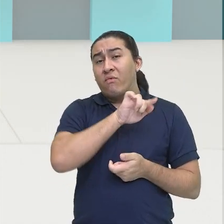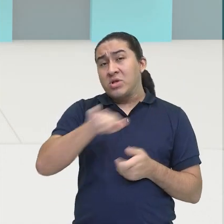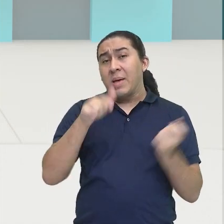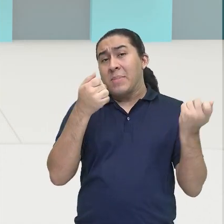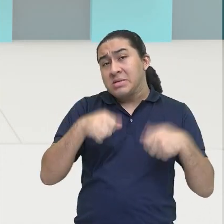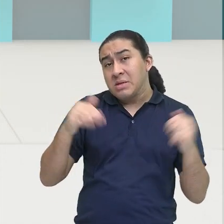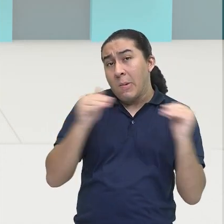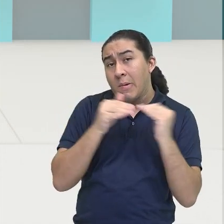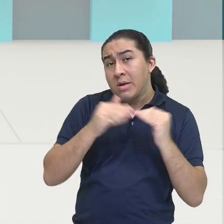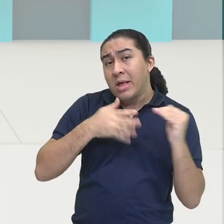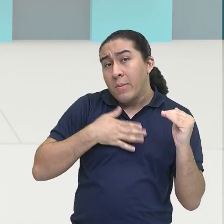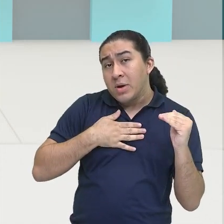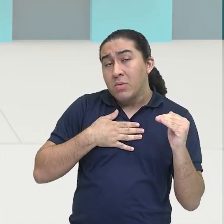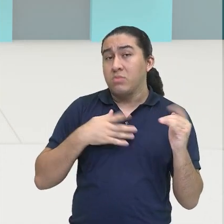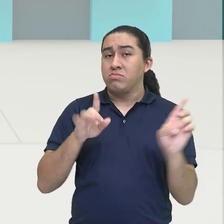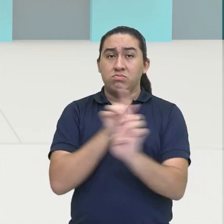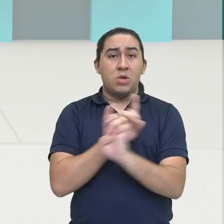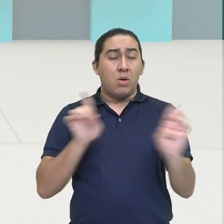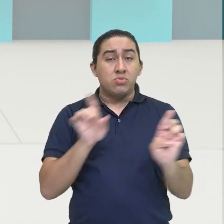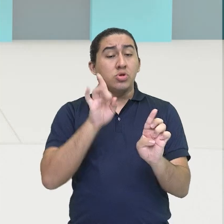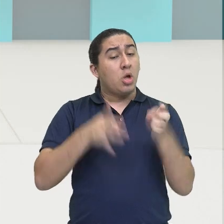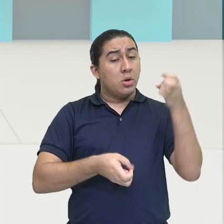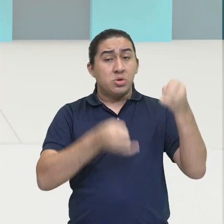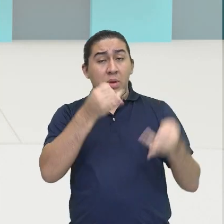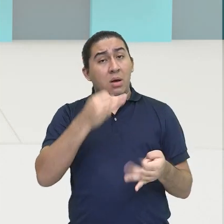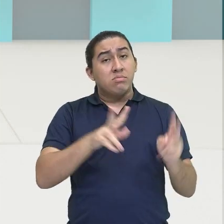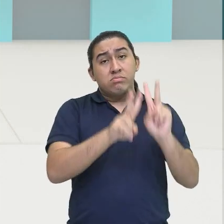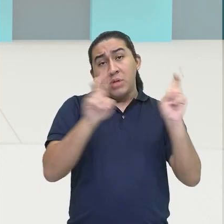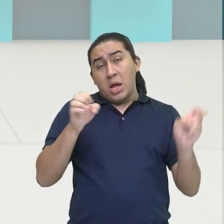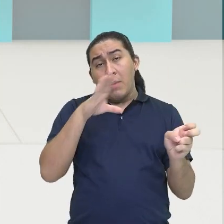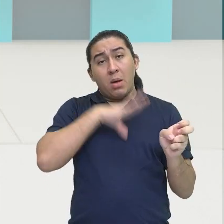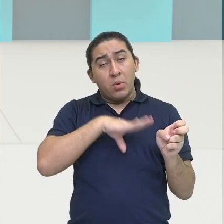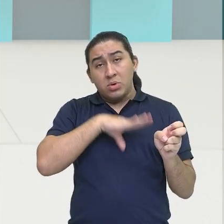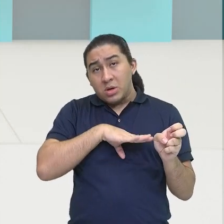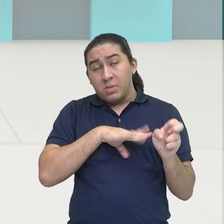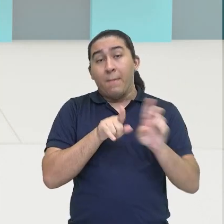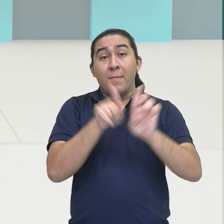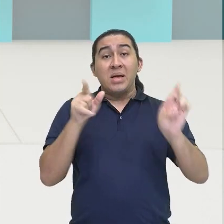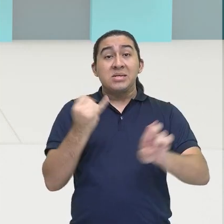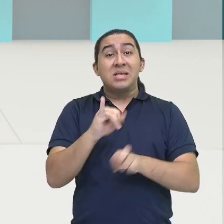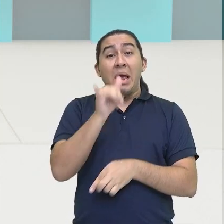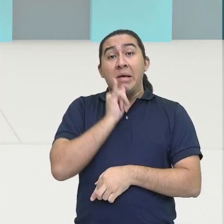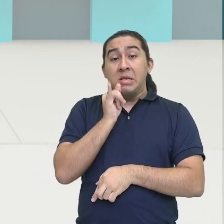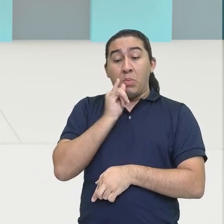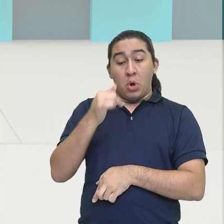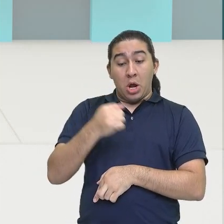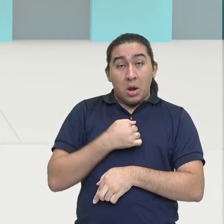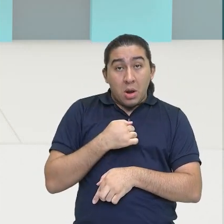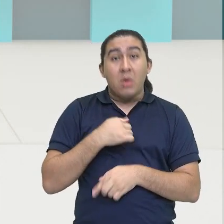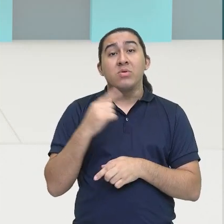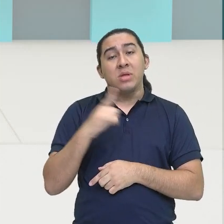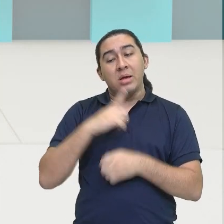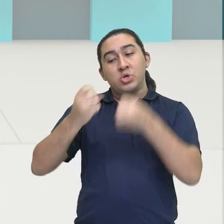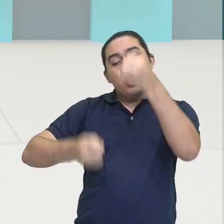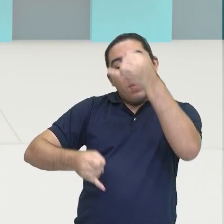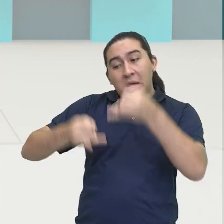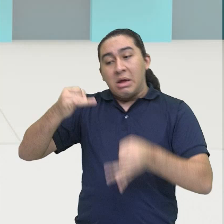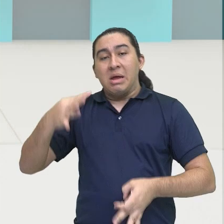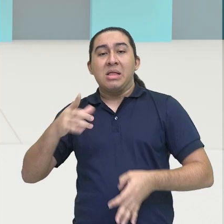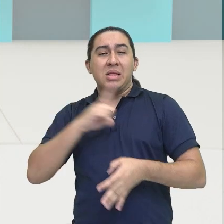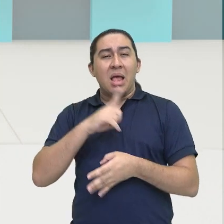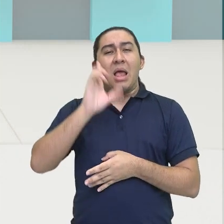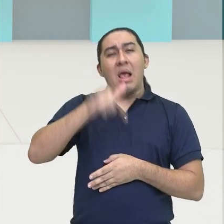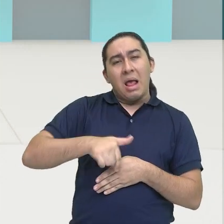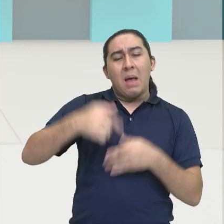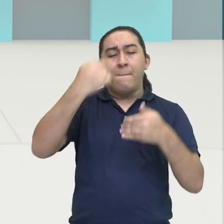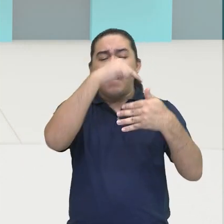coisa? Não, eu só estou explicando aqui a aula de língua portuguesa. Mas se eu estivesse dissertando, eu ia explicar e ia dizer assim, olha,